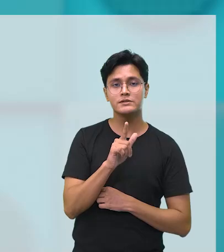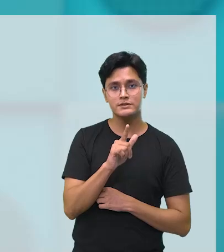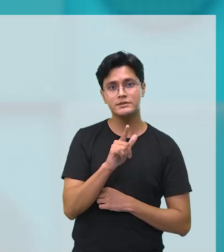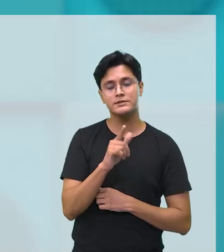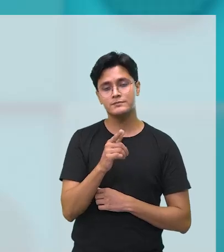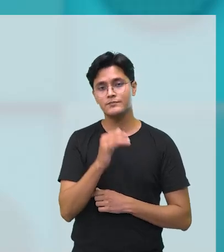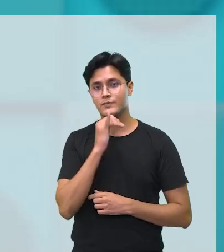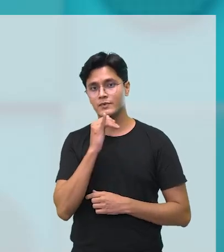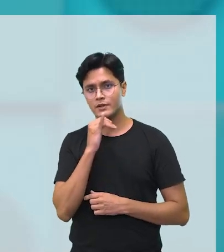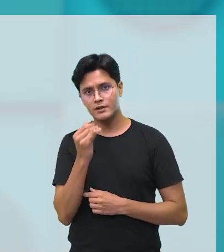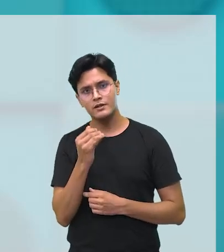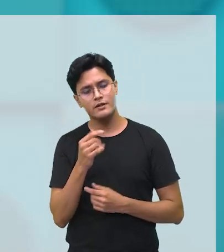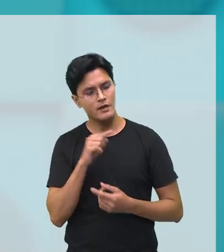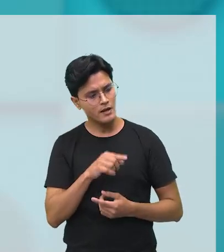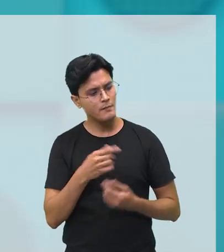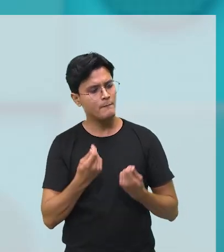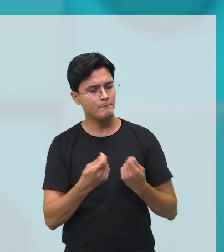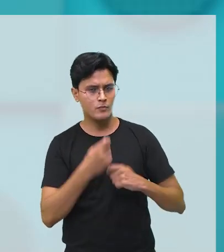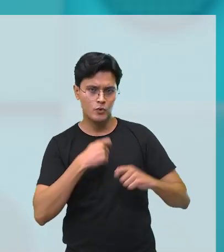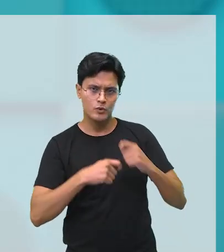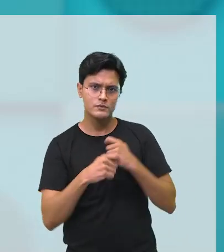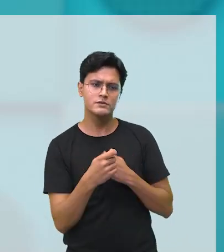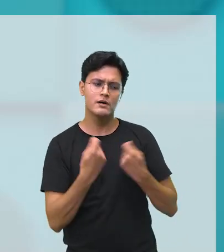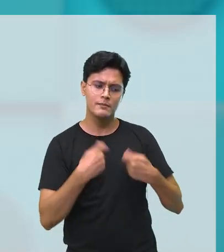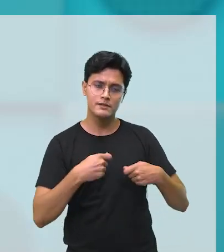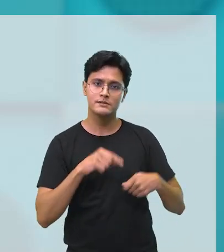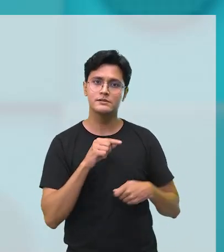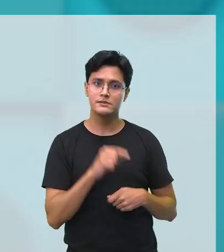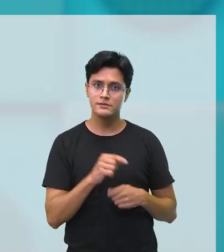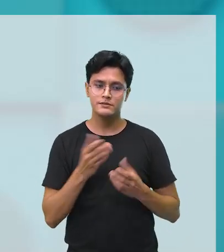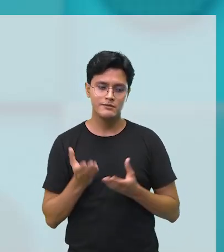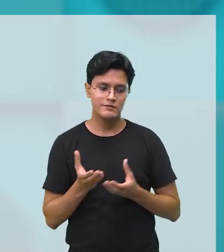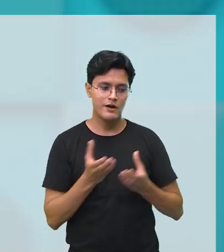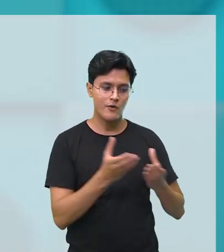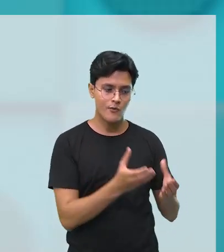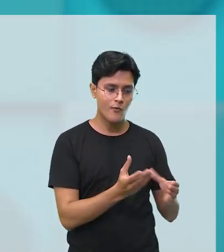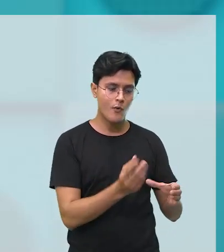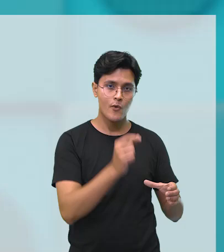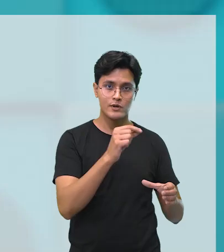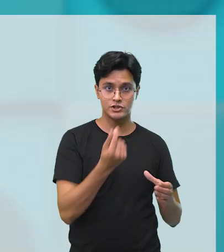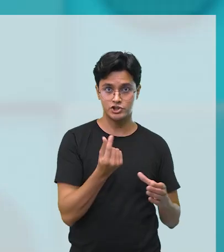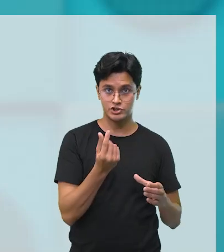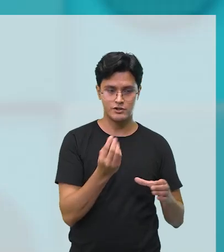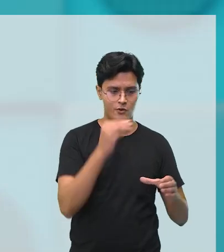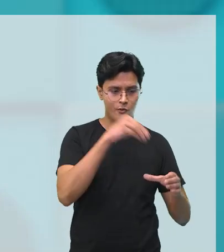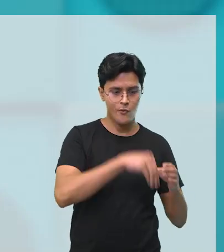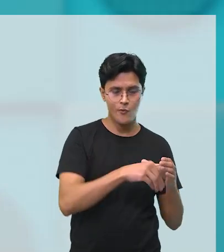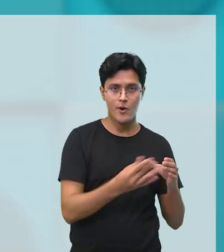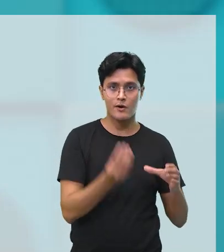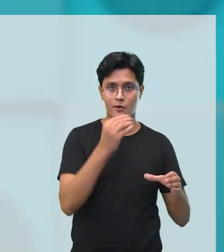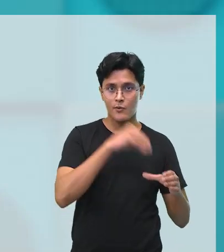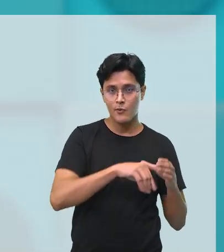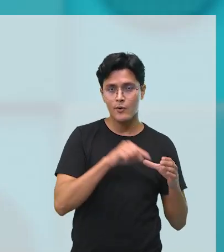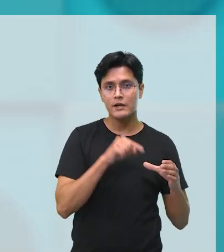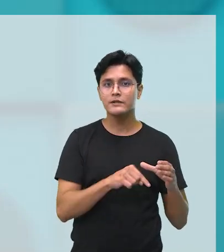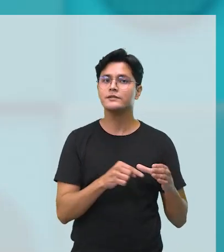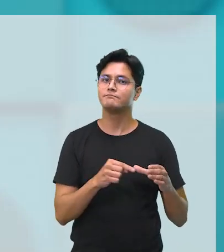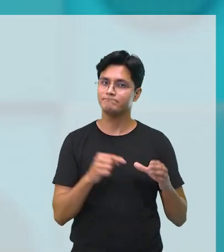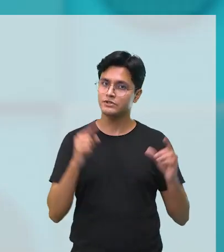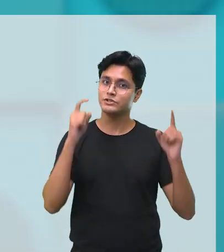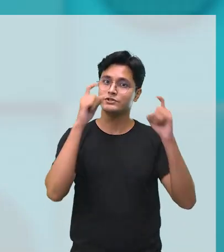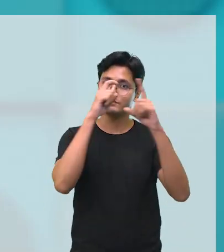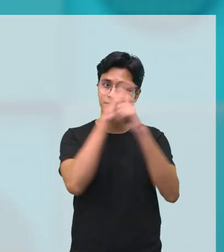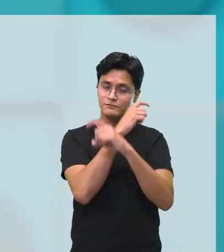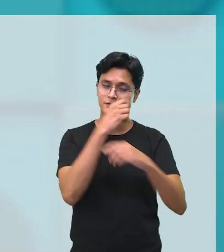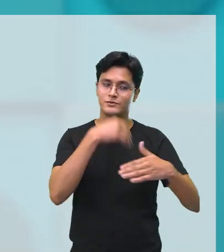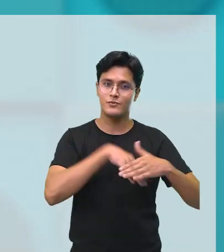filho, olha, vamos economizar, a gente tem mania de dar um cofrinho para a criança. Imagina, ele tem dinheiro e ele quer o doce. Como é difícil para